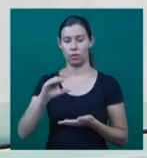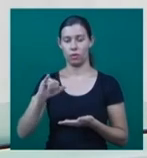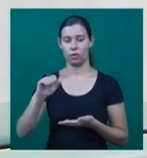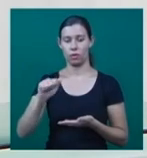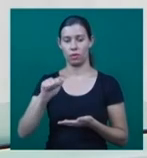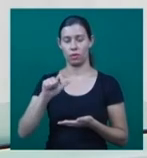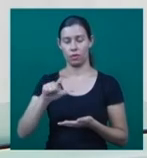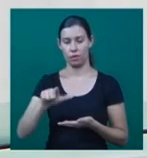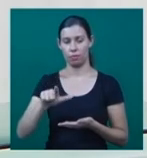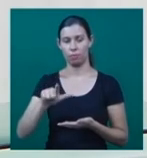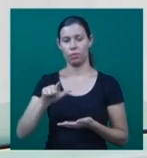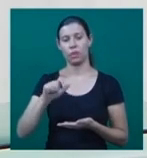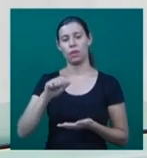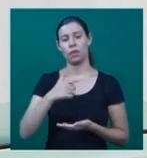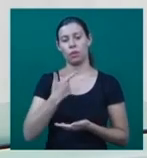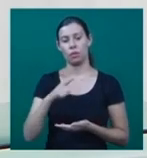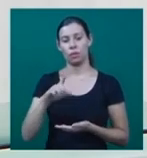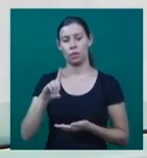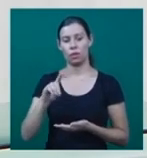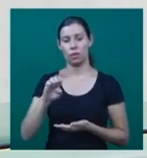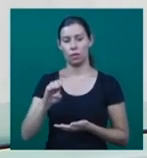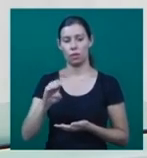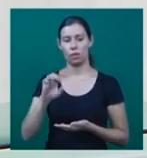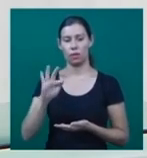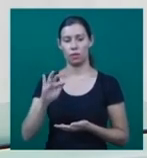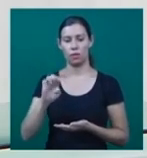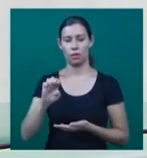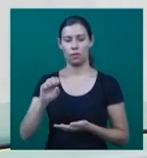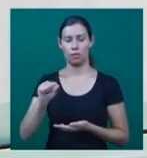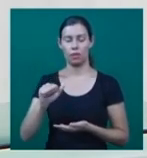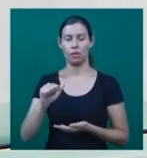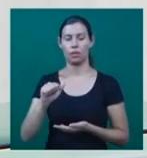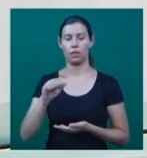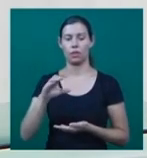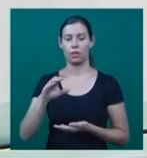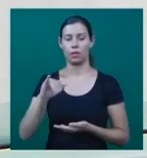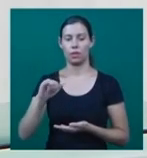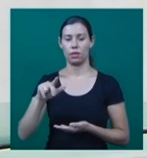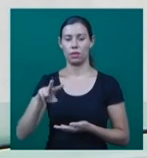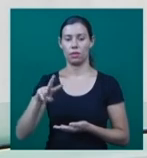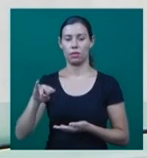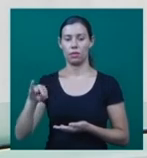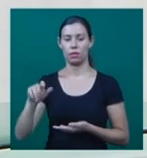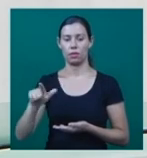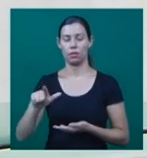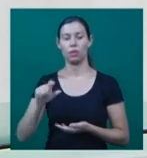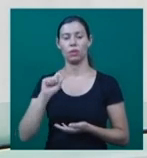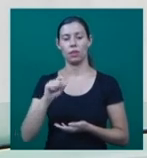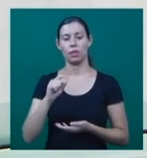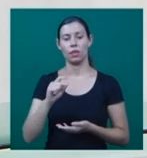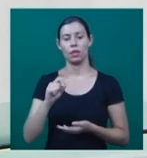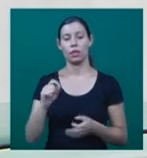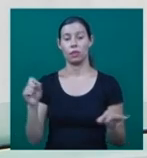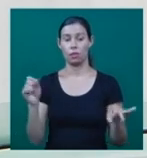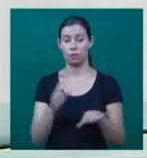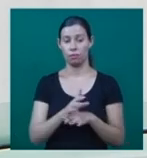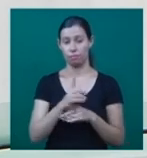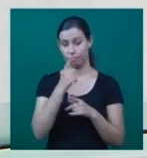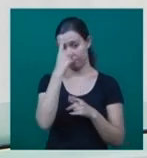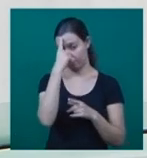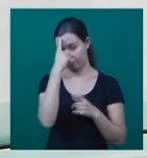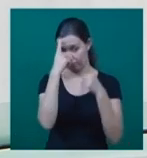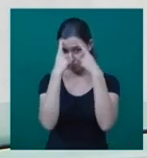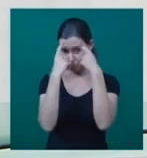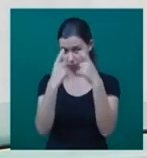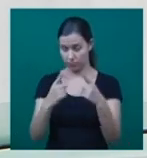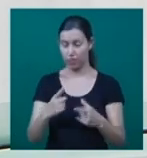Uberlândia sobre o fim da violência, principalmente em brincadeiras e jogos entre as crianças e adolescentes. A reportagem é de Lucas